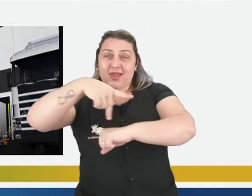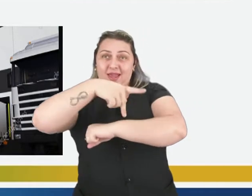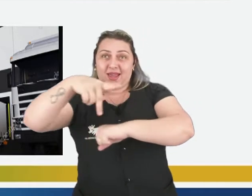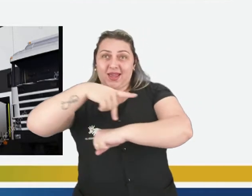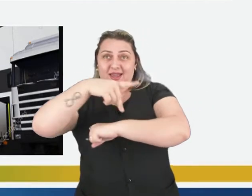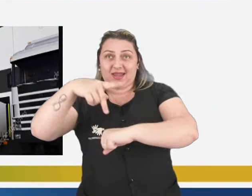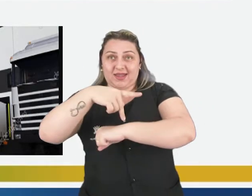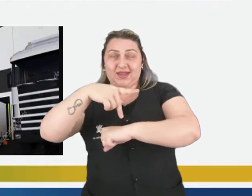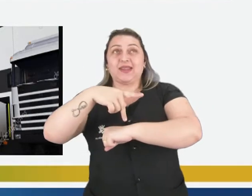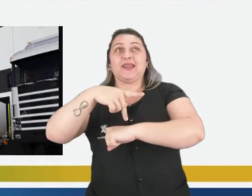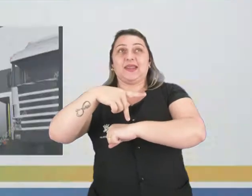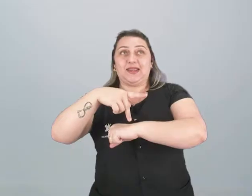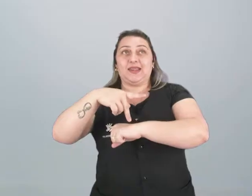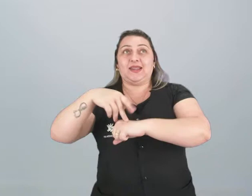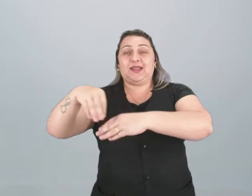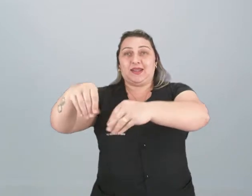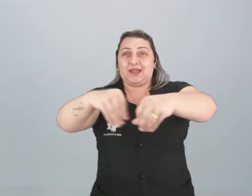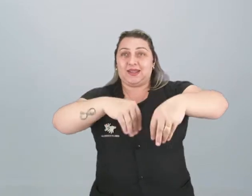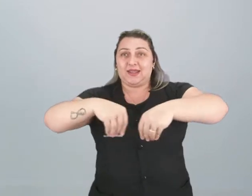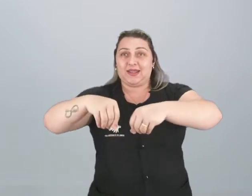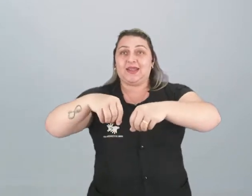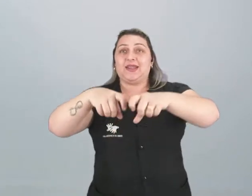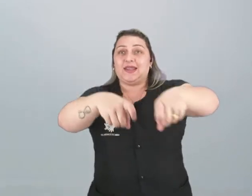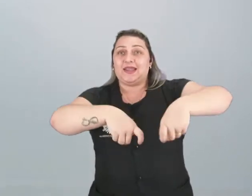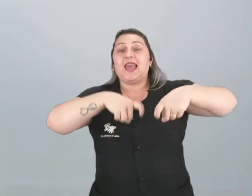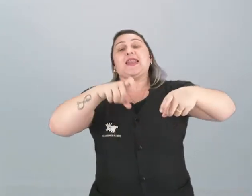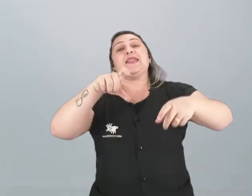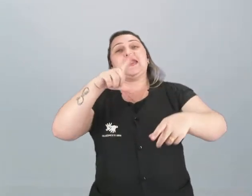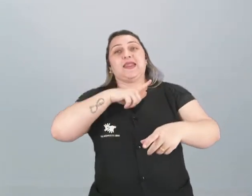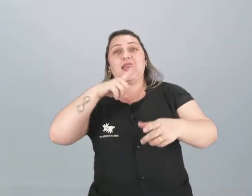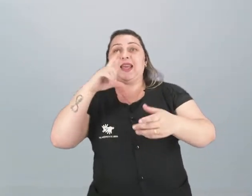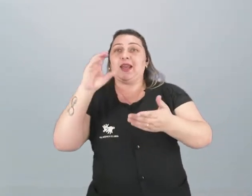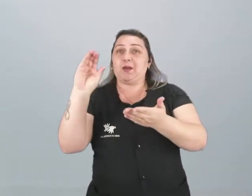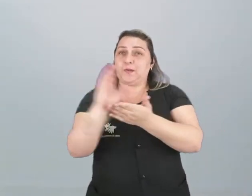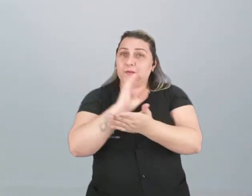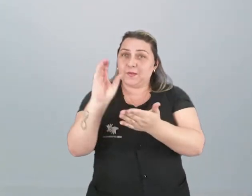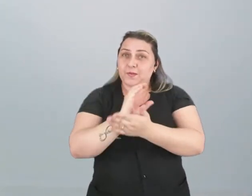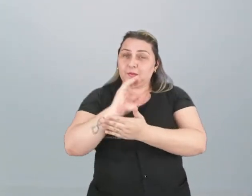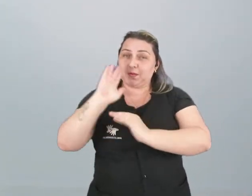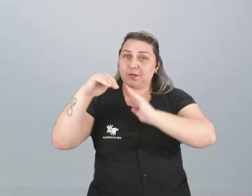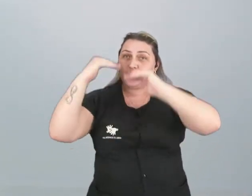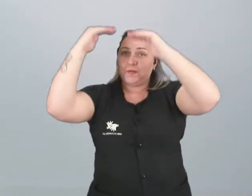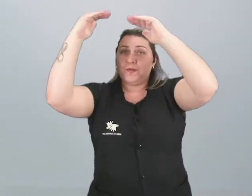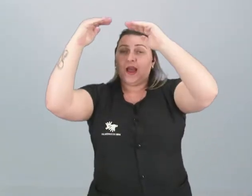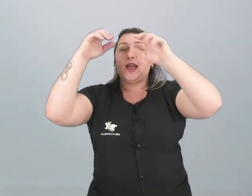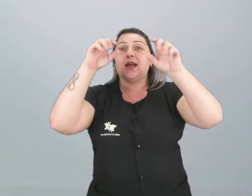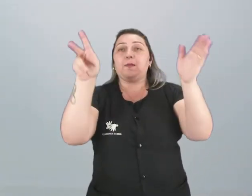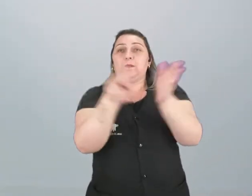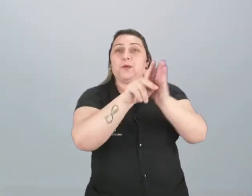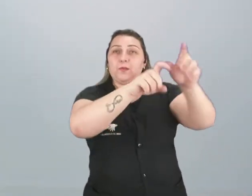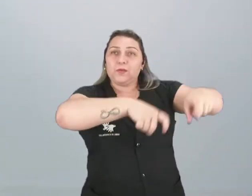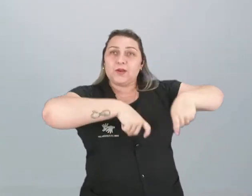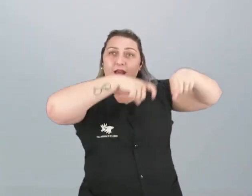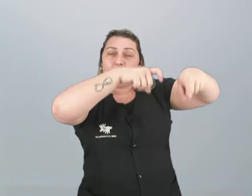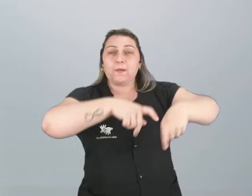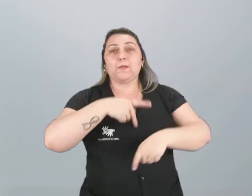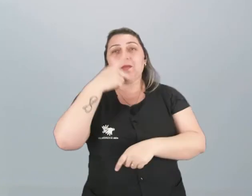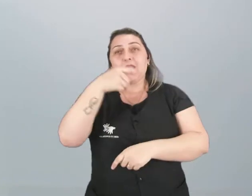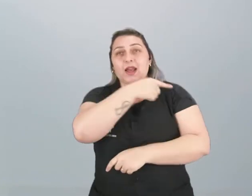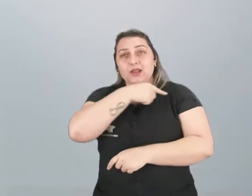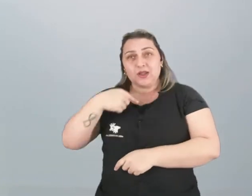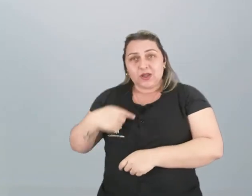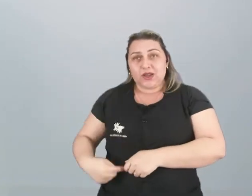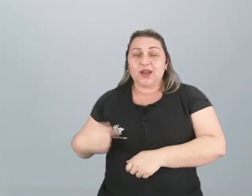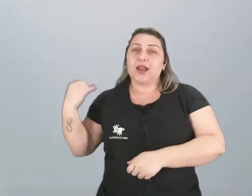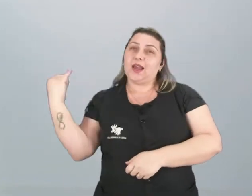muito agrário, mas também já é um país que tem investido muito no avanço tecnológico no campo. Então, falar de China é um